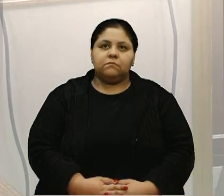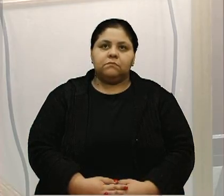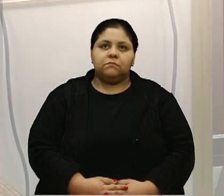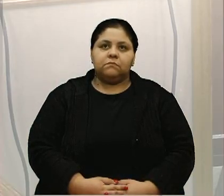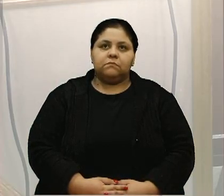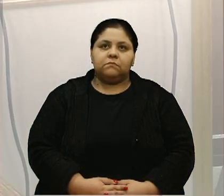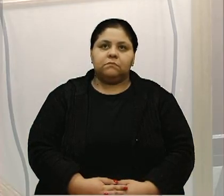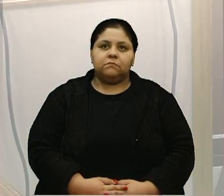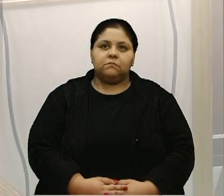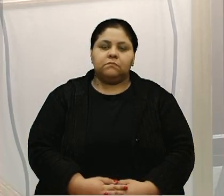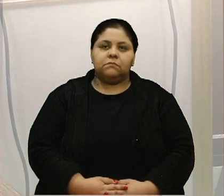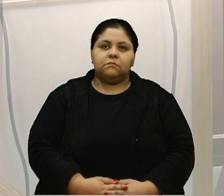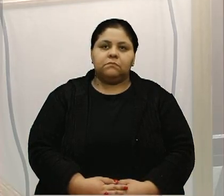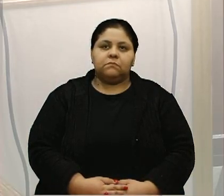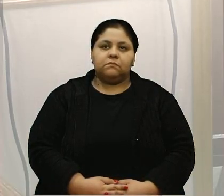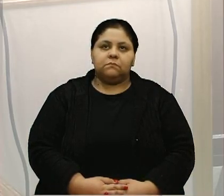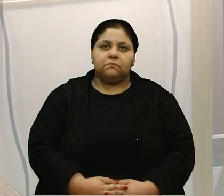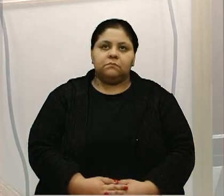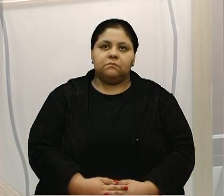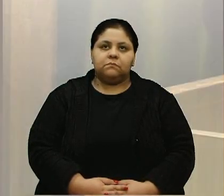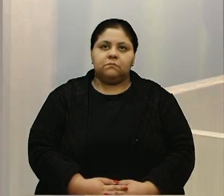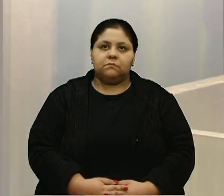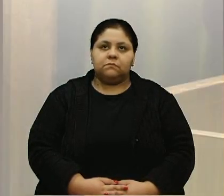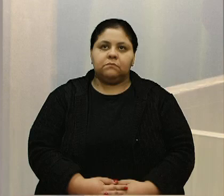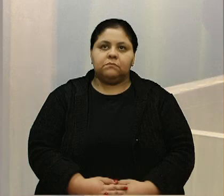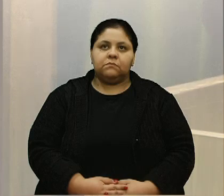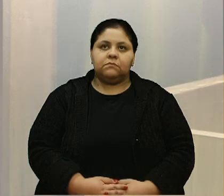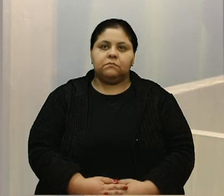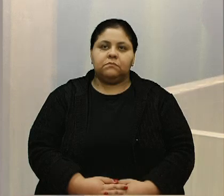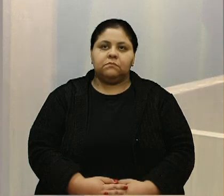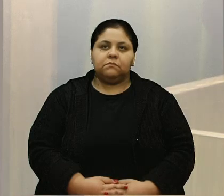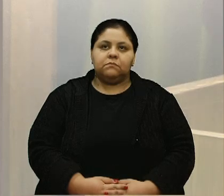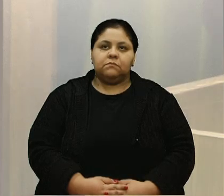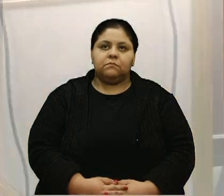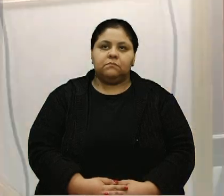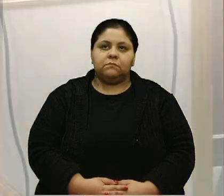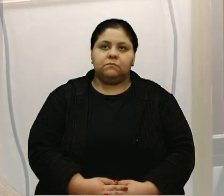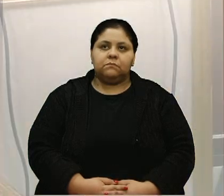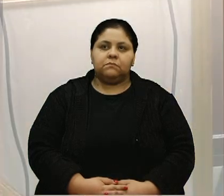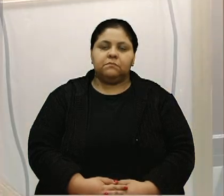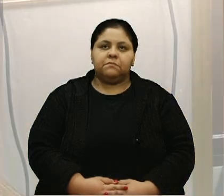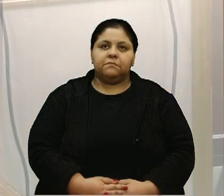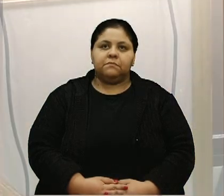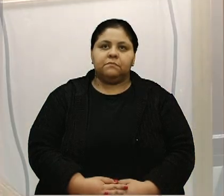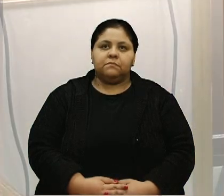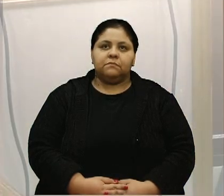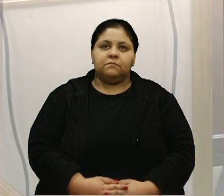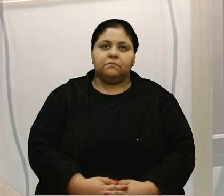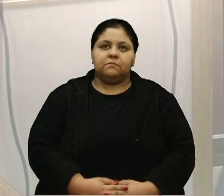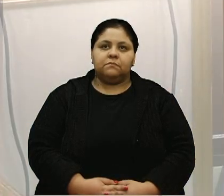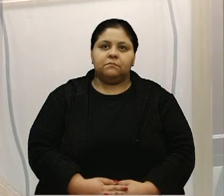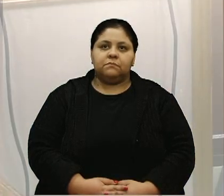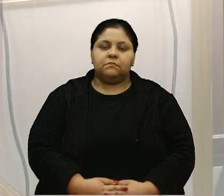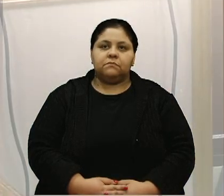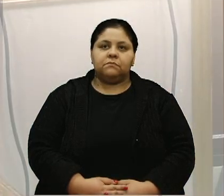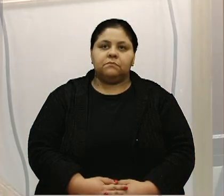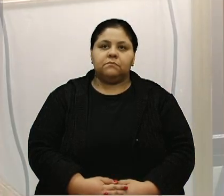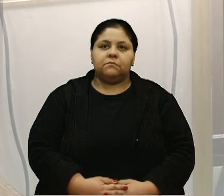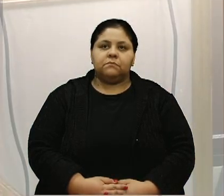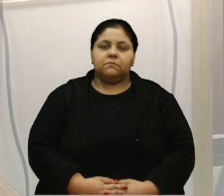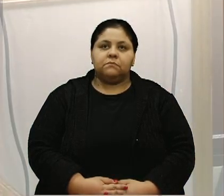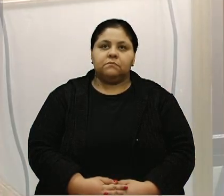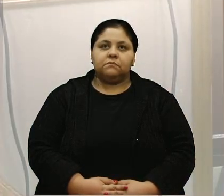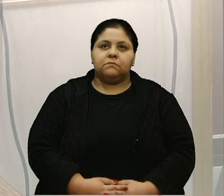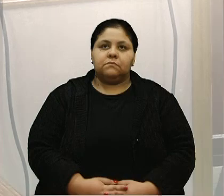é Oxóssi. Oxóssi é caçador, Oxóssi é caçador. Eu vi meu pai assobiar, eu mandei